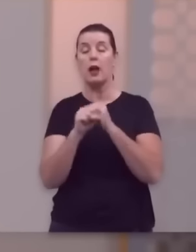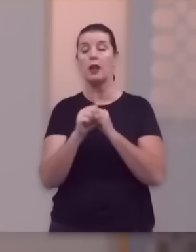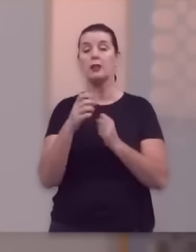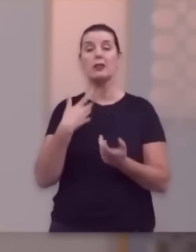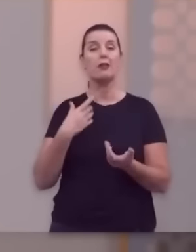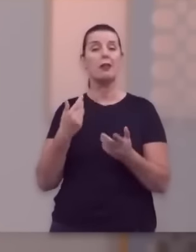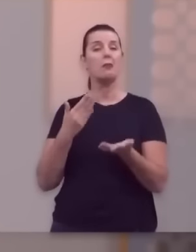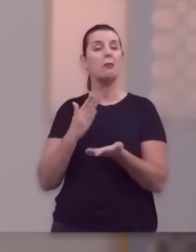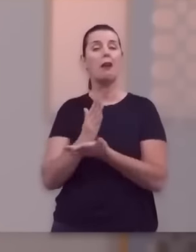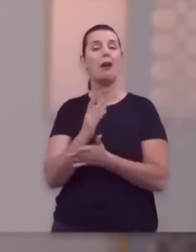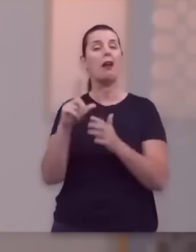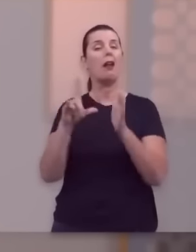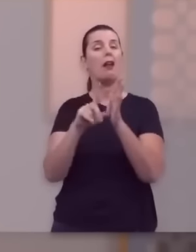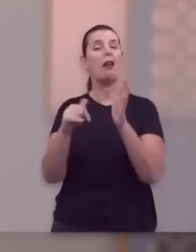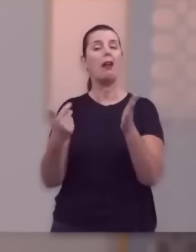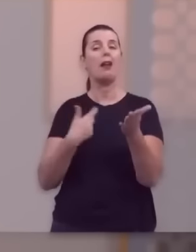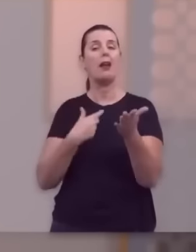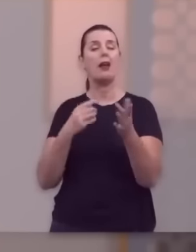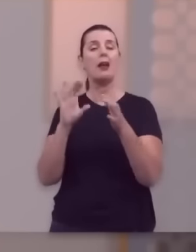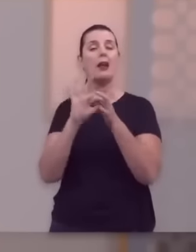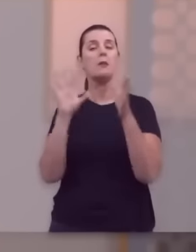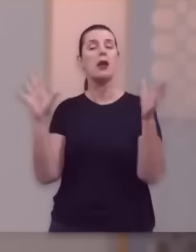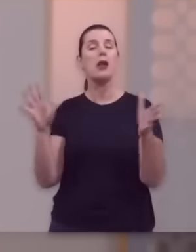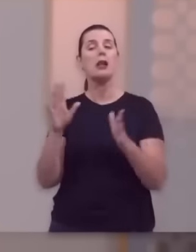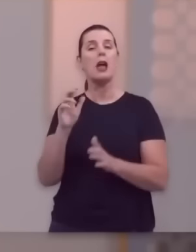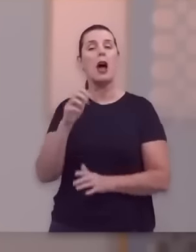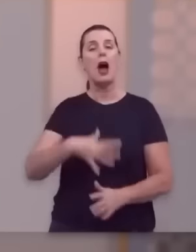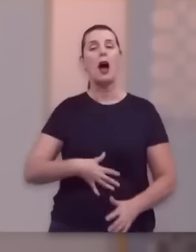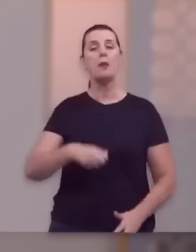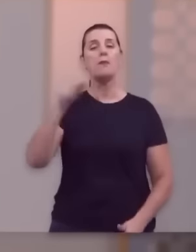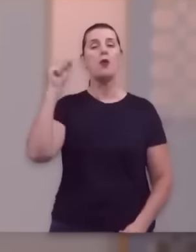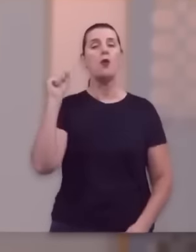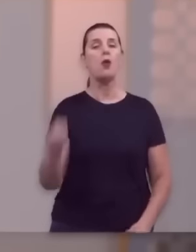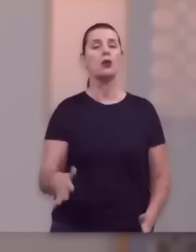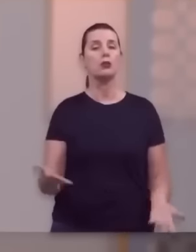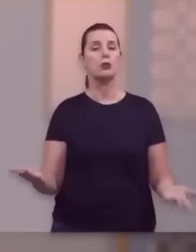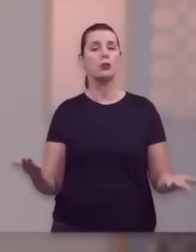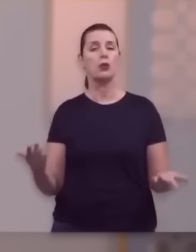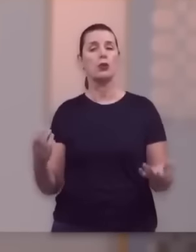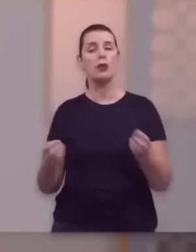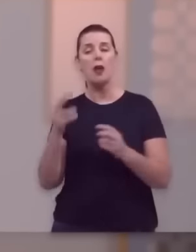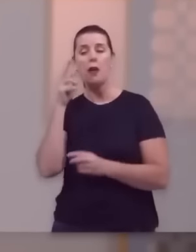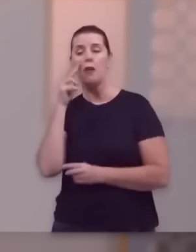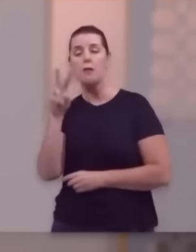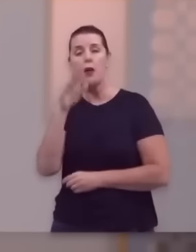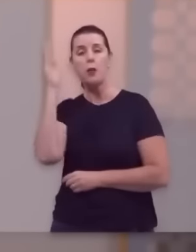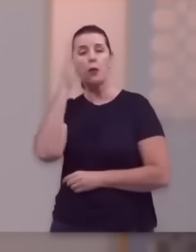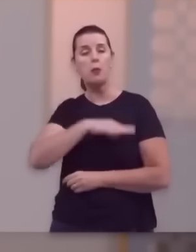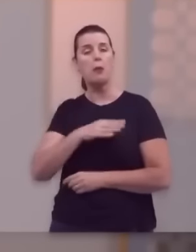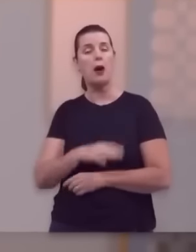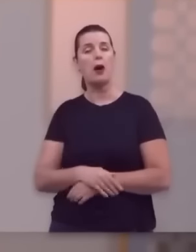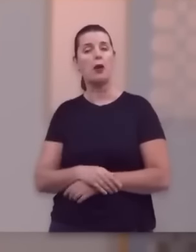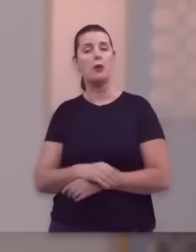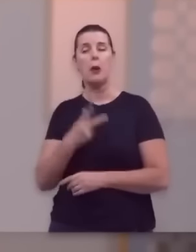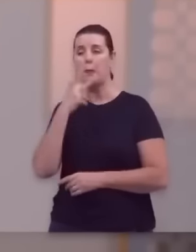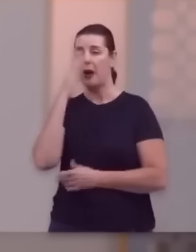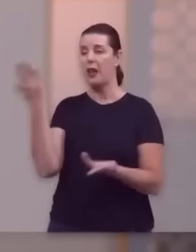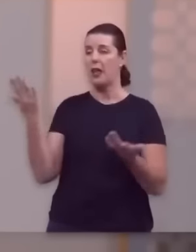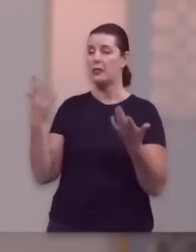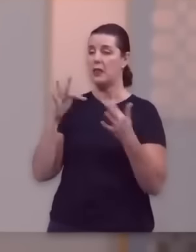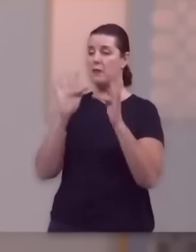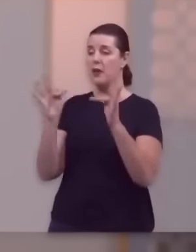materno uma sociedade que promove o mal que aplaude a desgraça e que persegue os